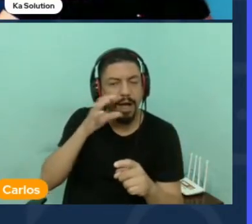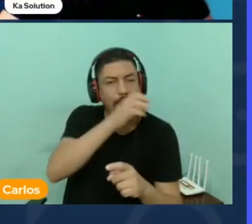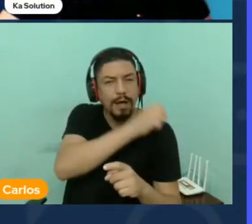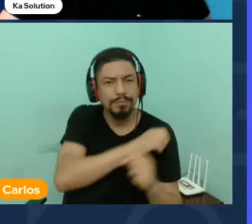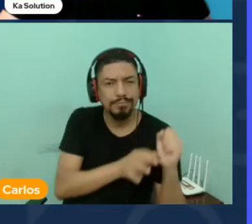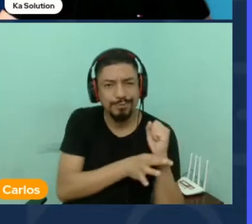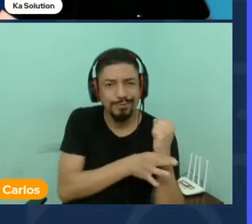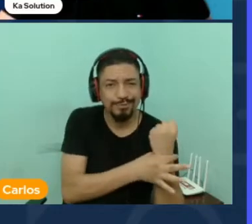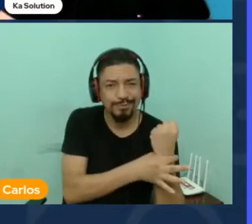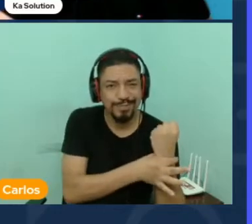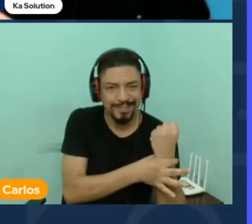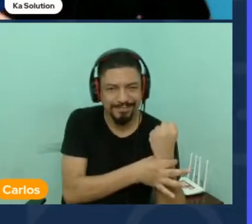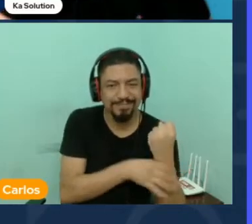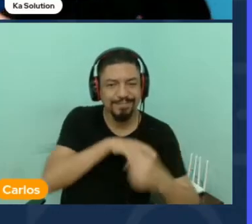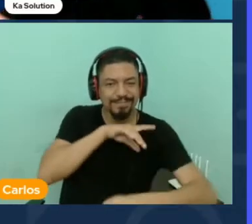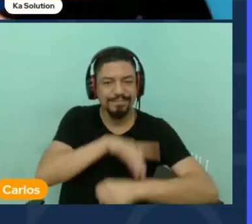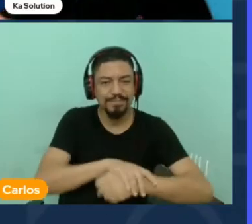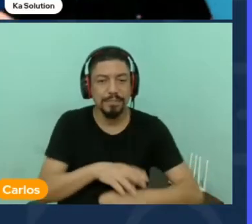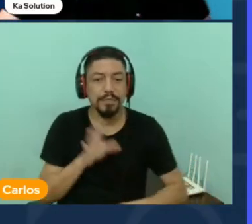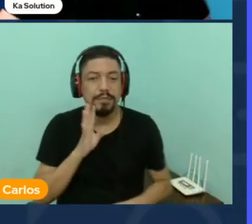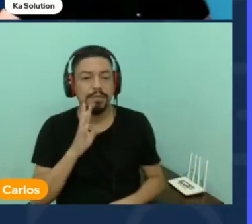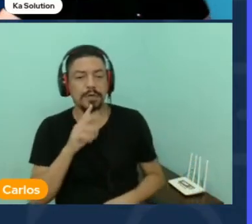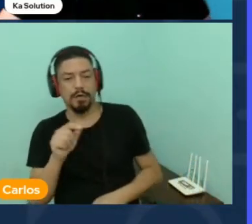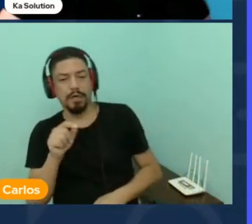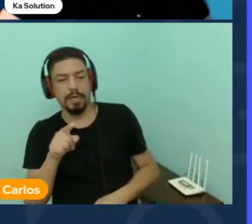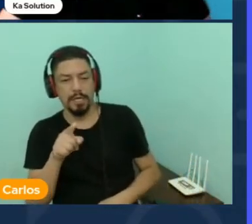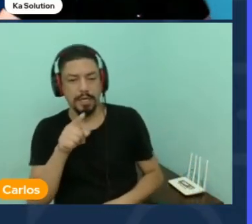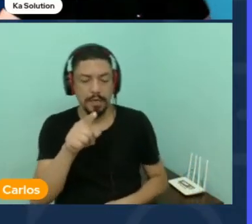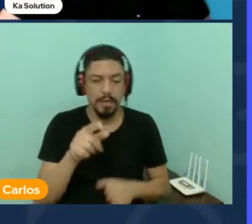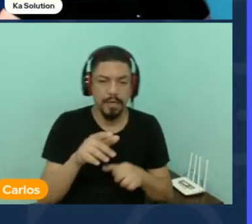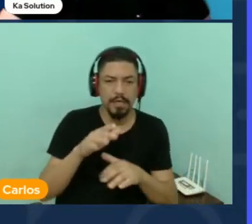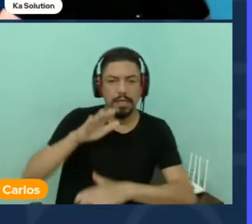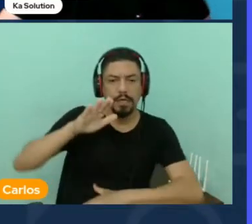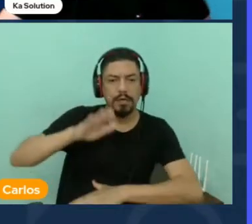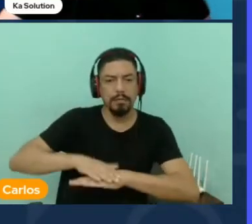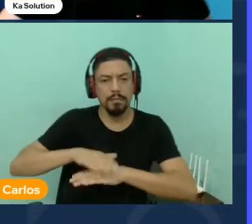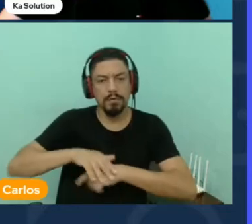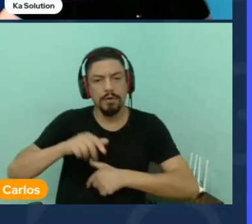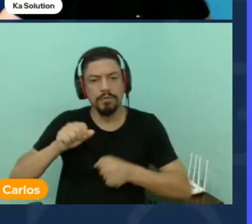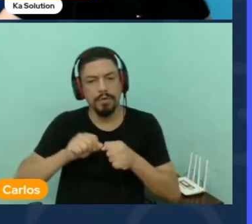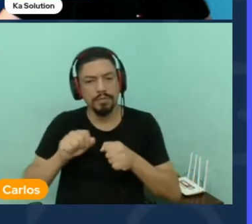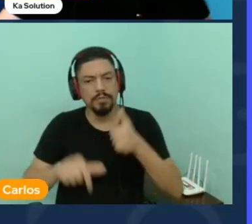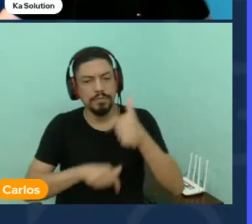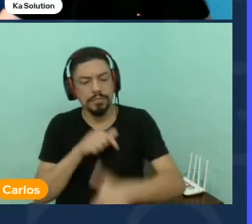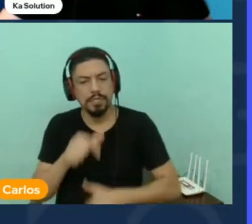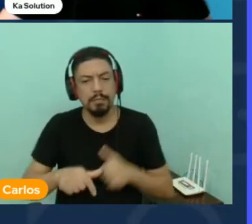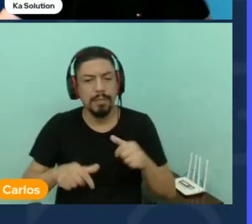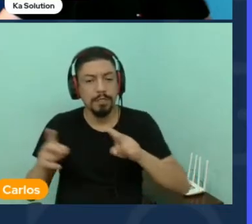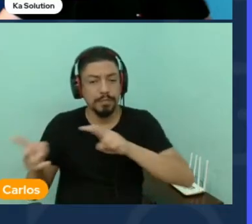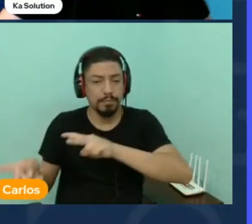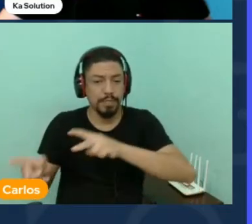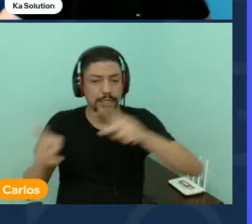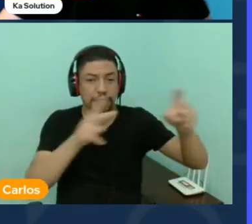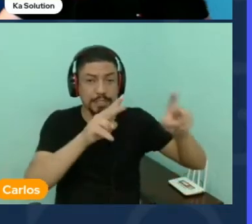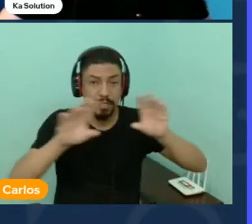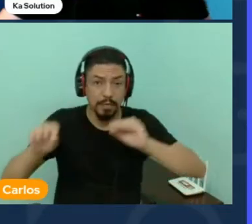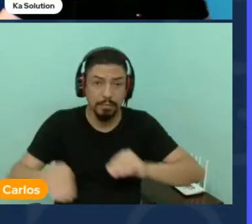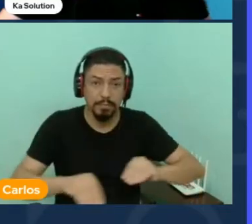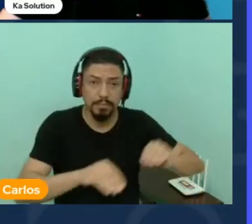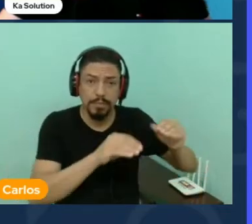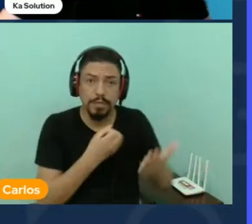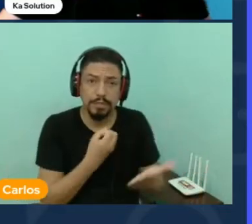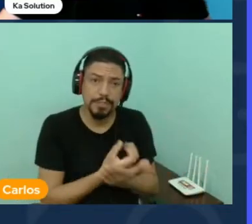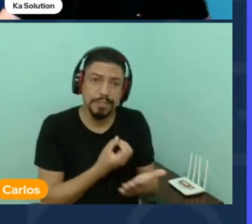segura. E o bacana é que, enquanto ele está fazendo essa migração, levando os dados aí